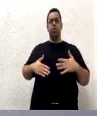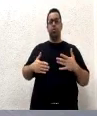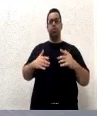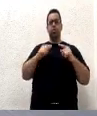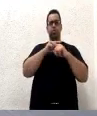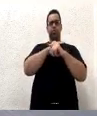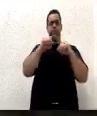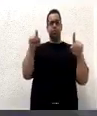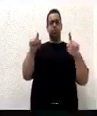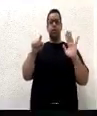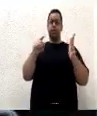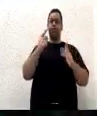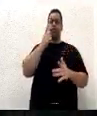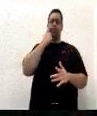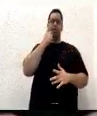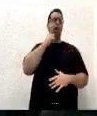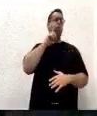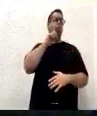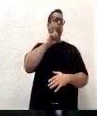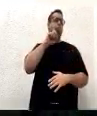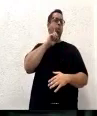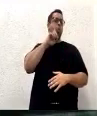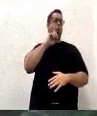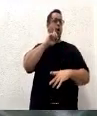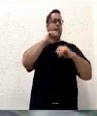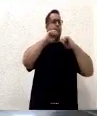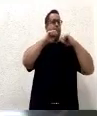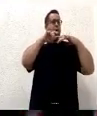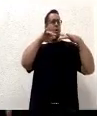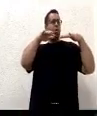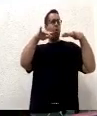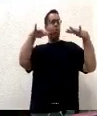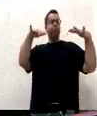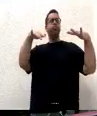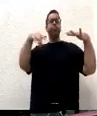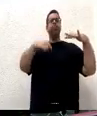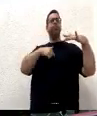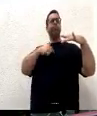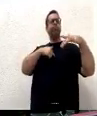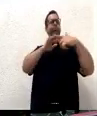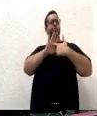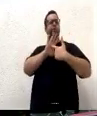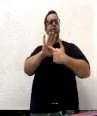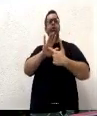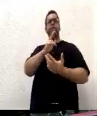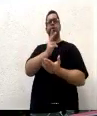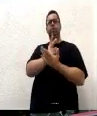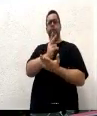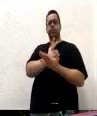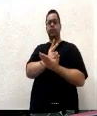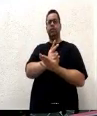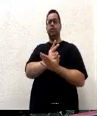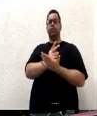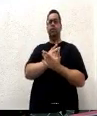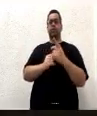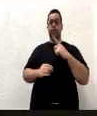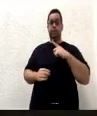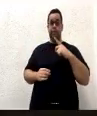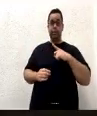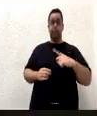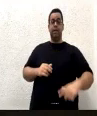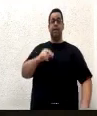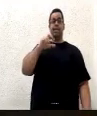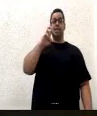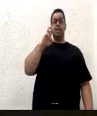boletins diários. A gente notifica bastante dengue. Tá? Então, a gente tem mais de 50 casos notificados.